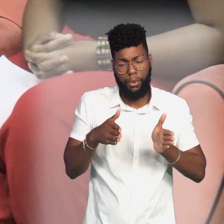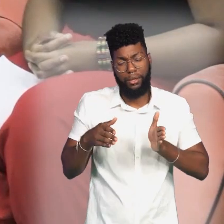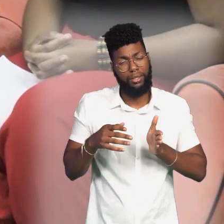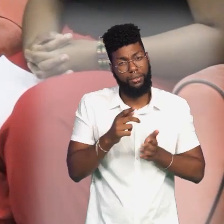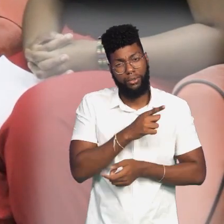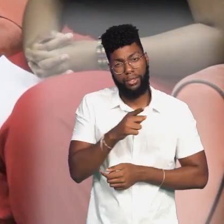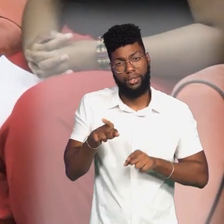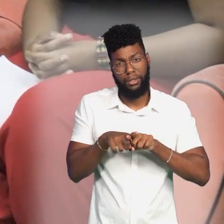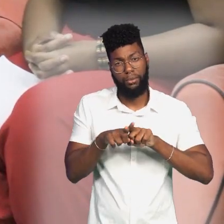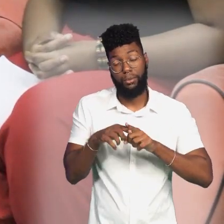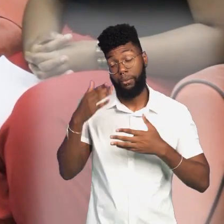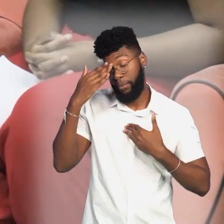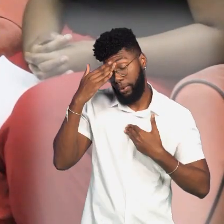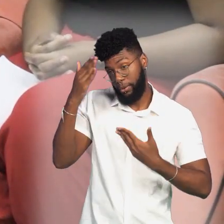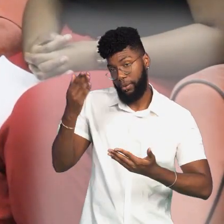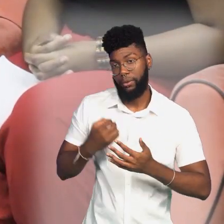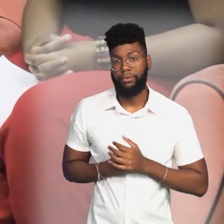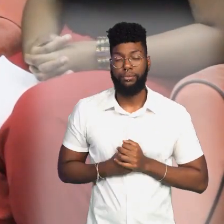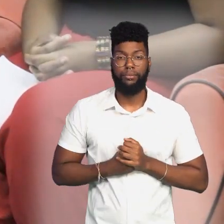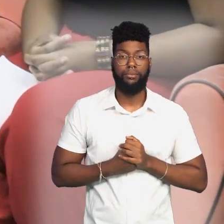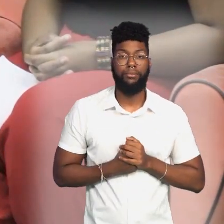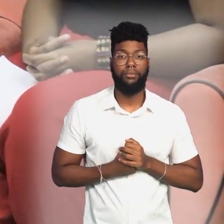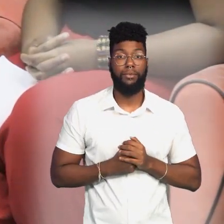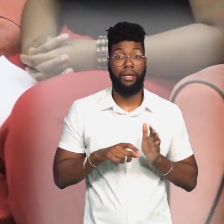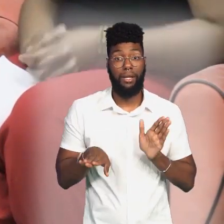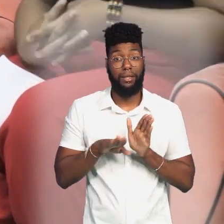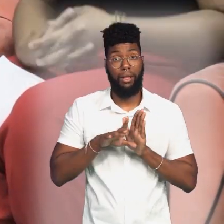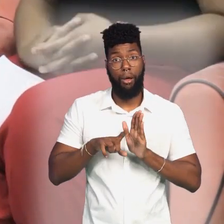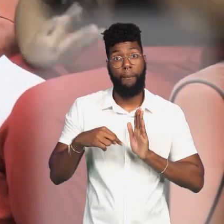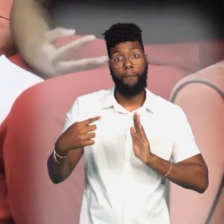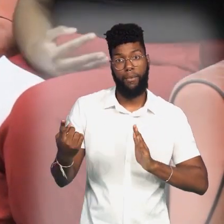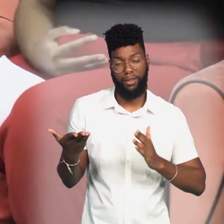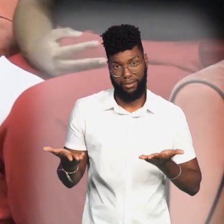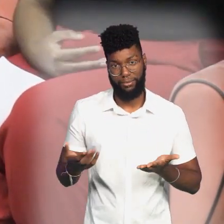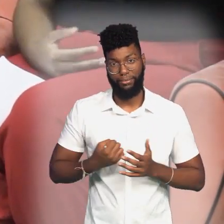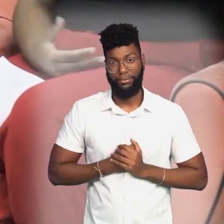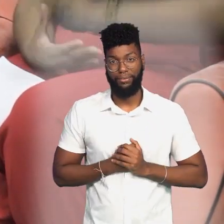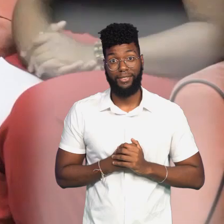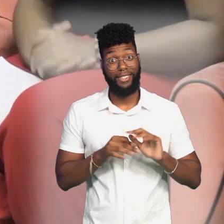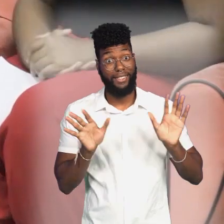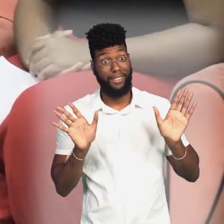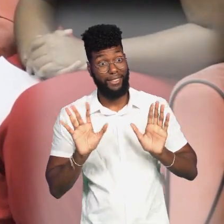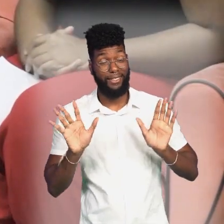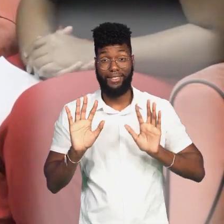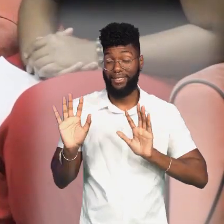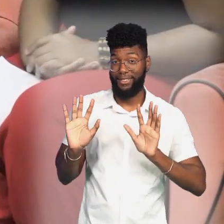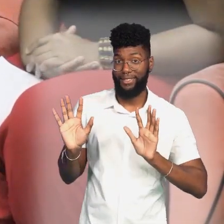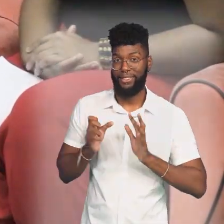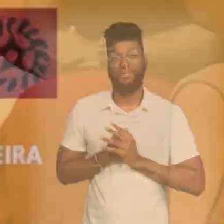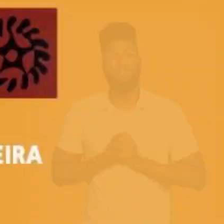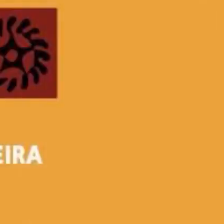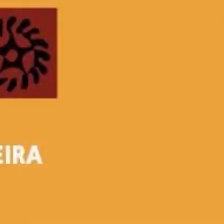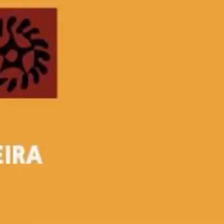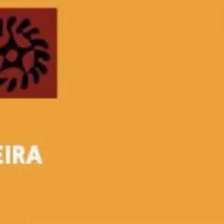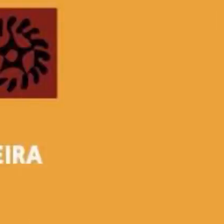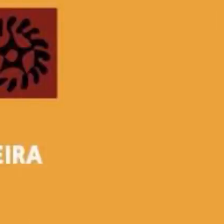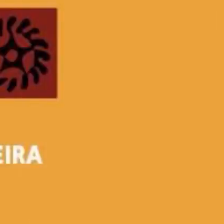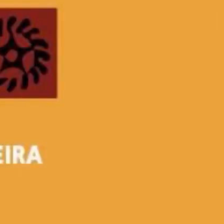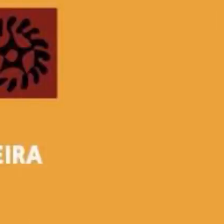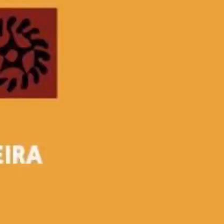obrigado, amigo Jaruanda. Até o próximo, então. Tchau, gente. Tchau, tchau.